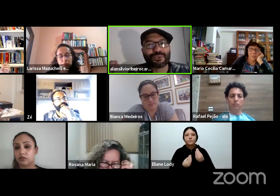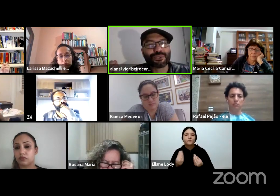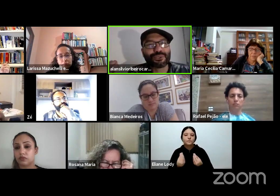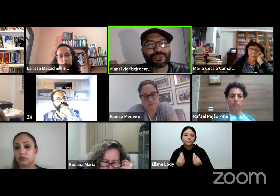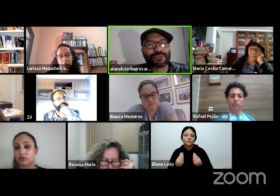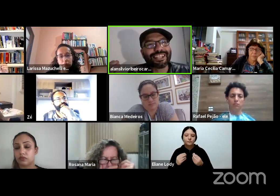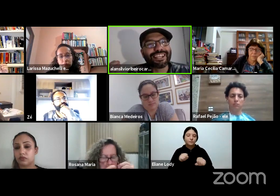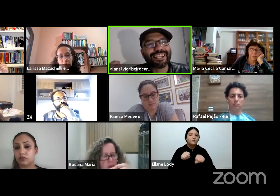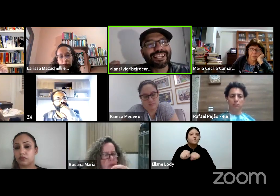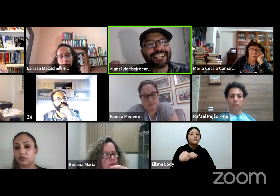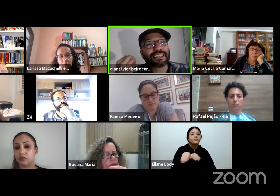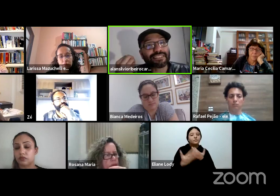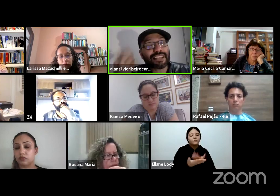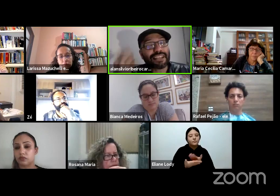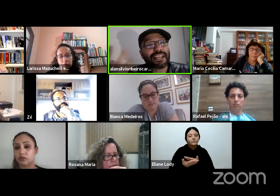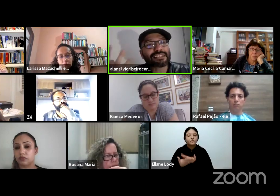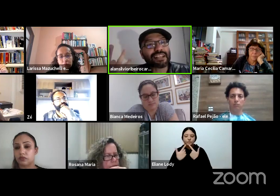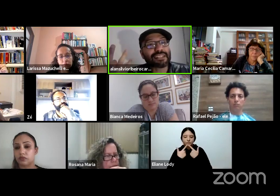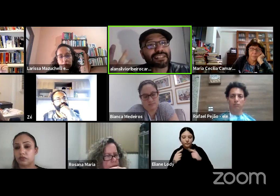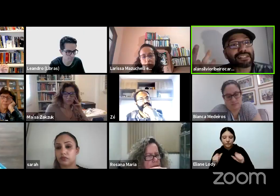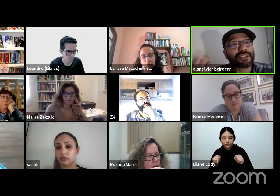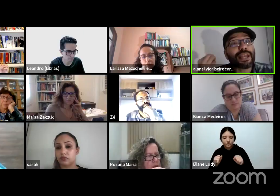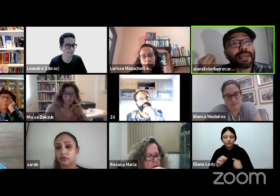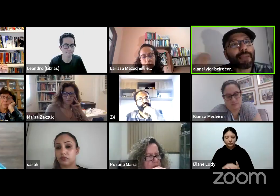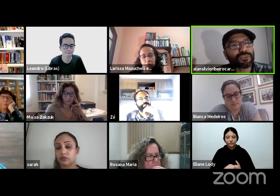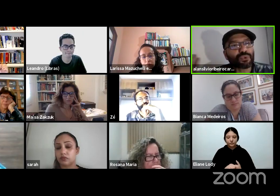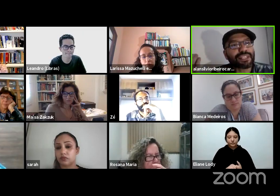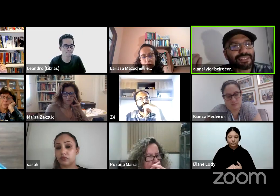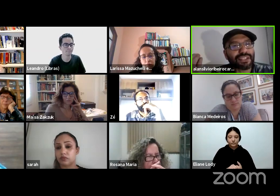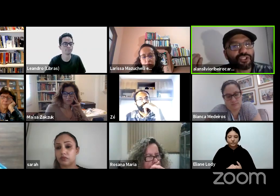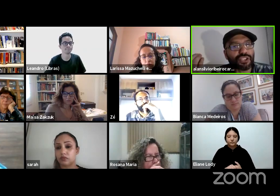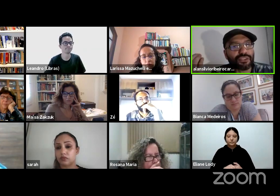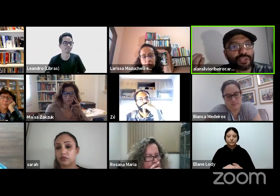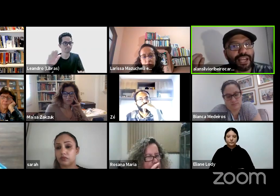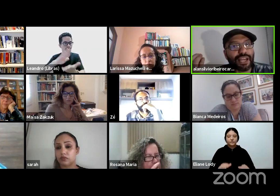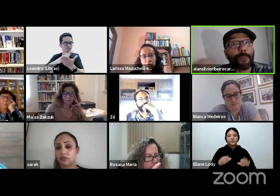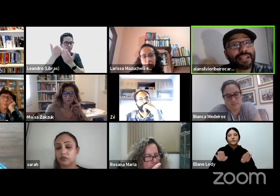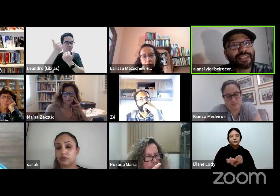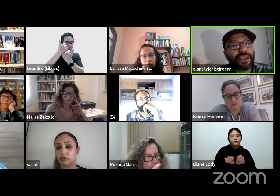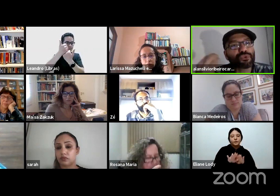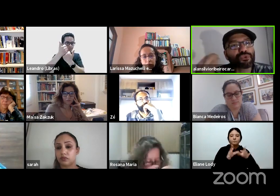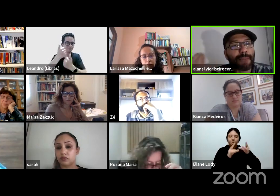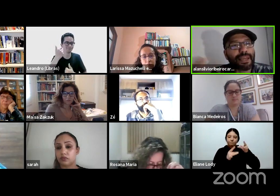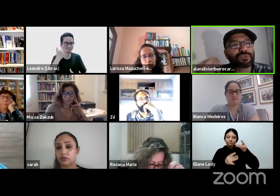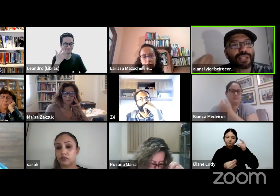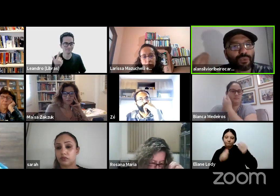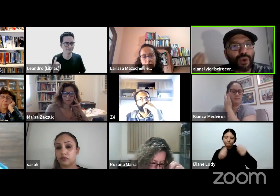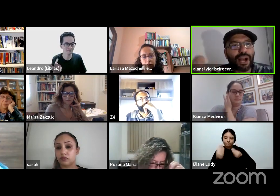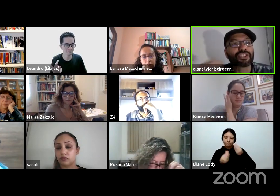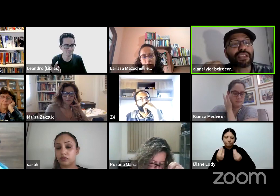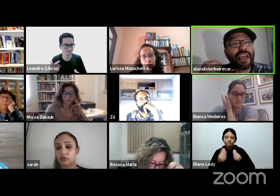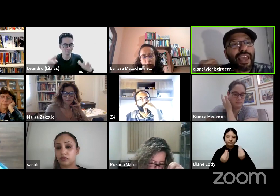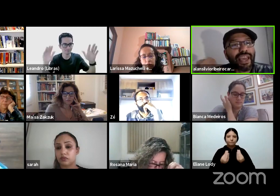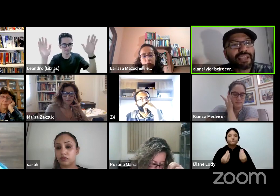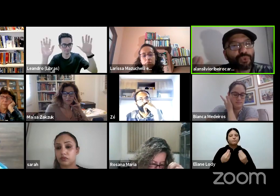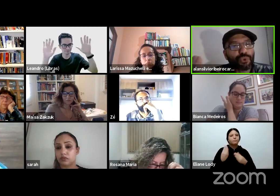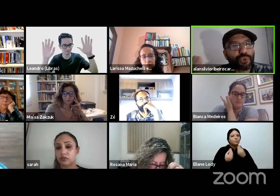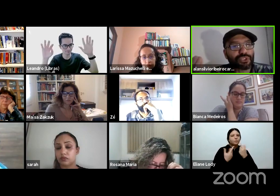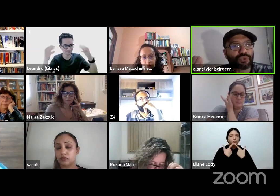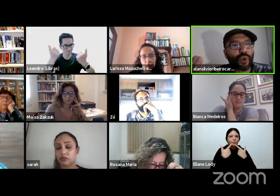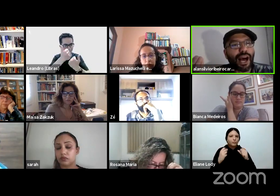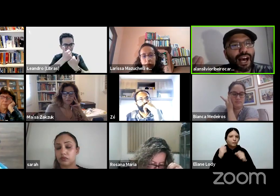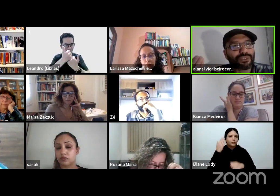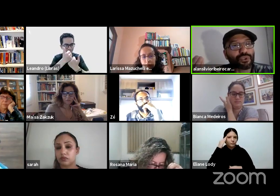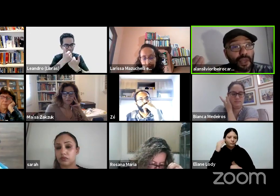nos estudos da linguagem, a gente, né, tem essa questão do elemento descritivo, né? Compreender o funcionamento da linguagem em